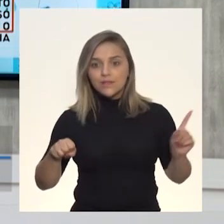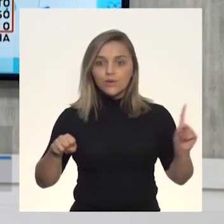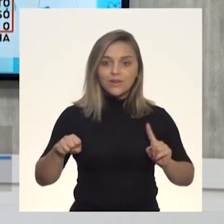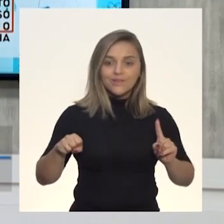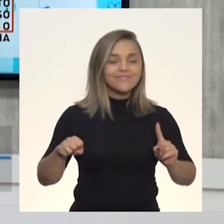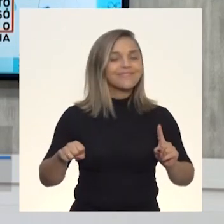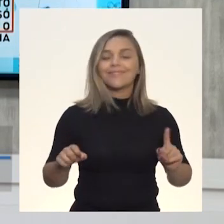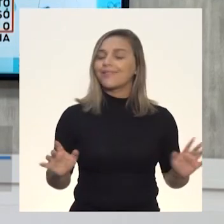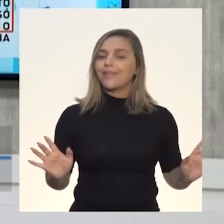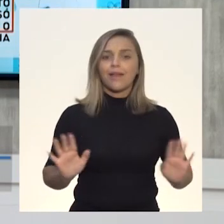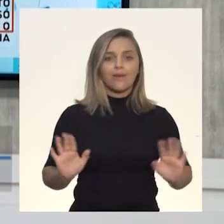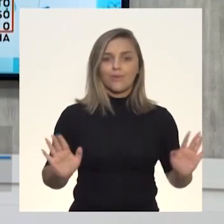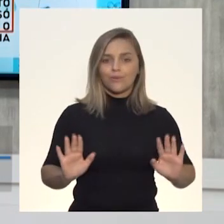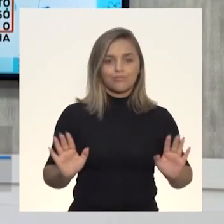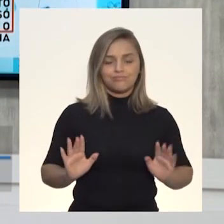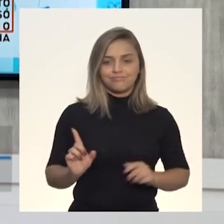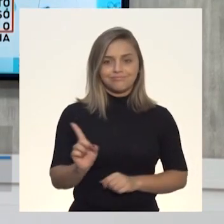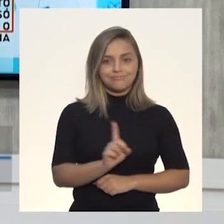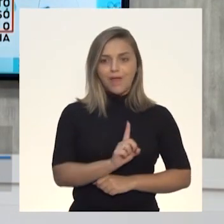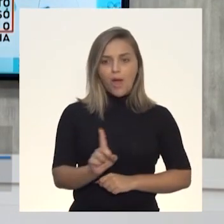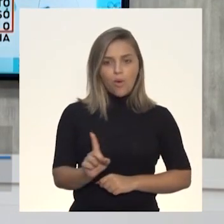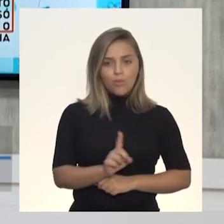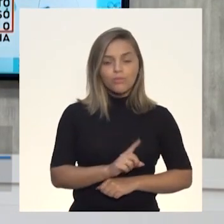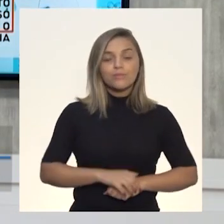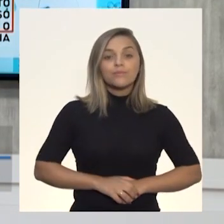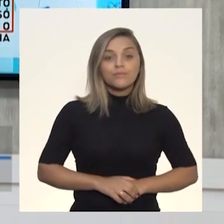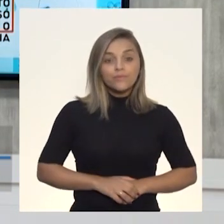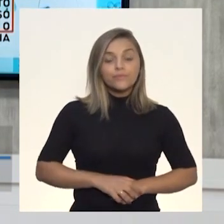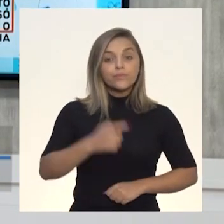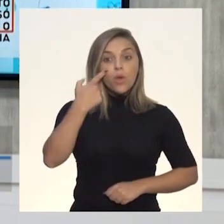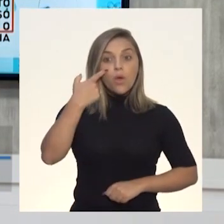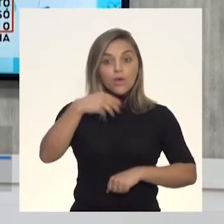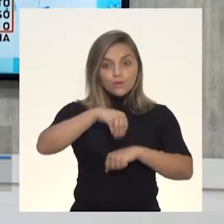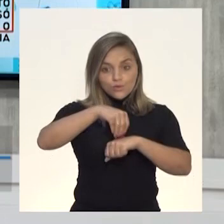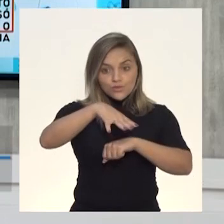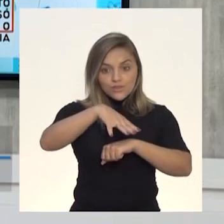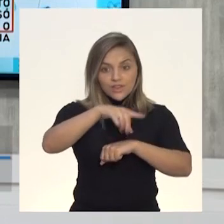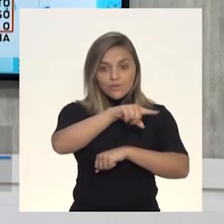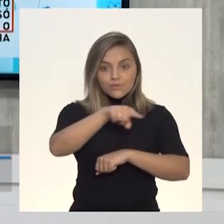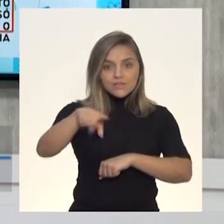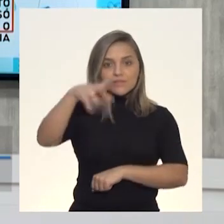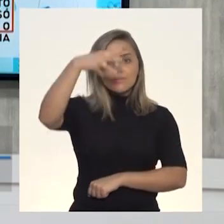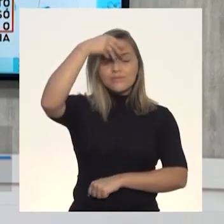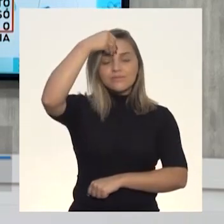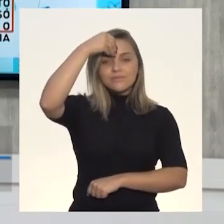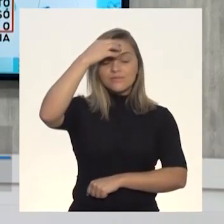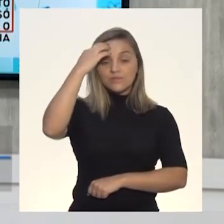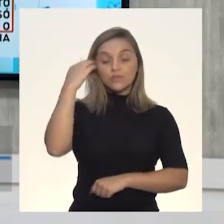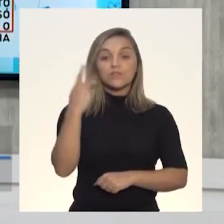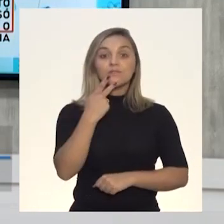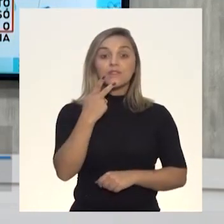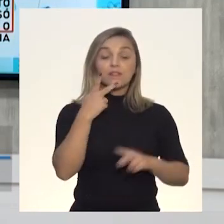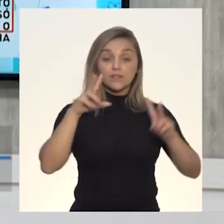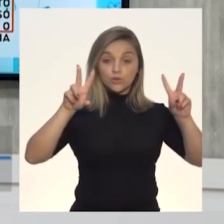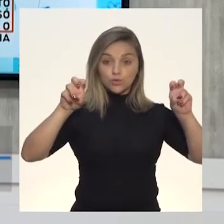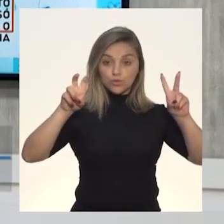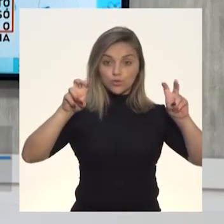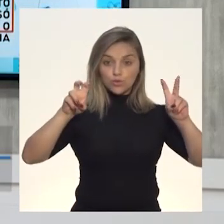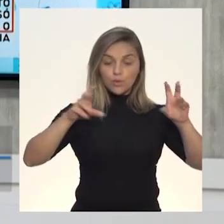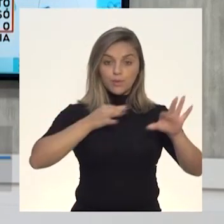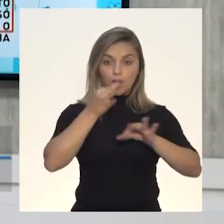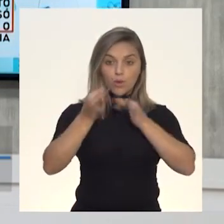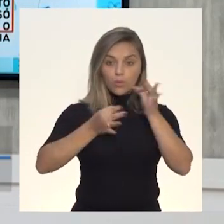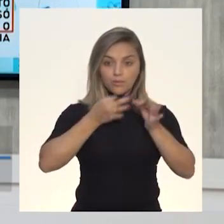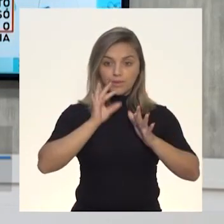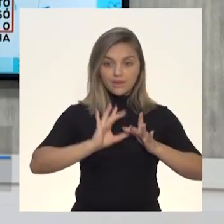né? Ó a pegadinha. Ó como você pode se apropriar disso. Nós estamos falando justamente sobre a democratização